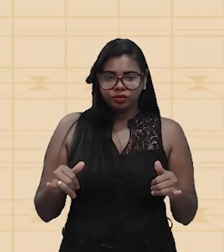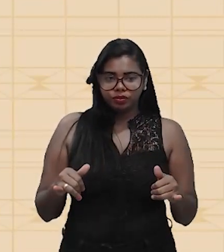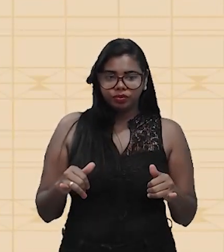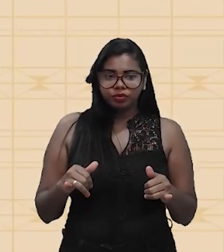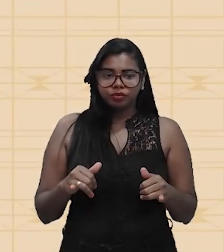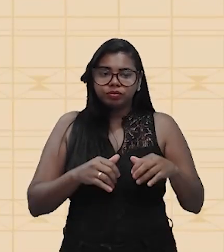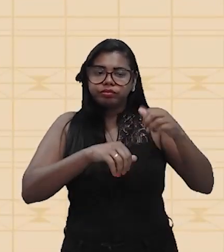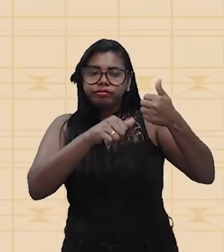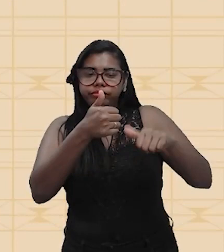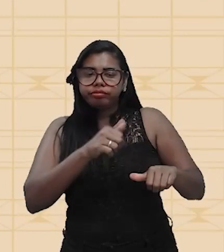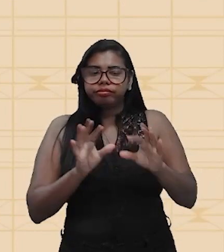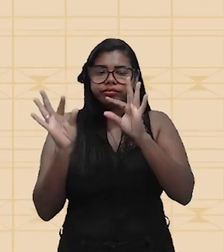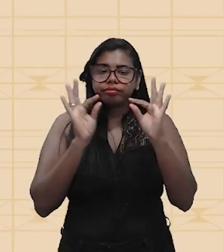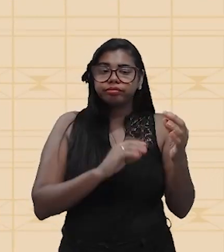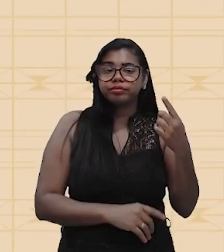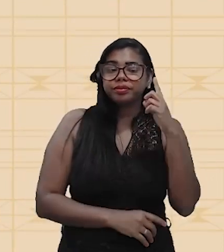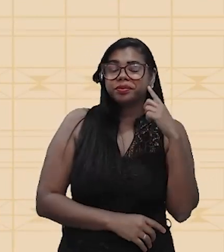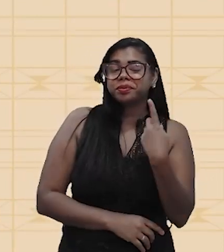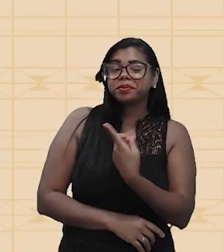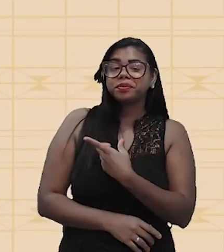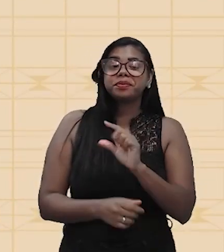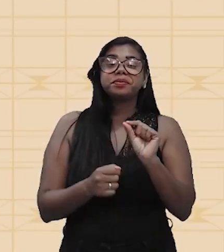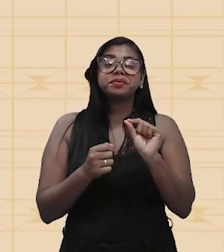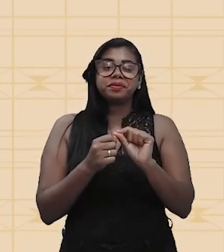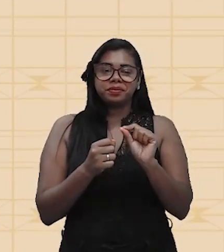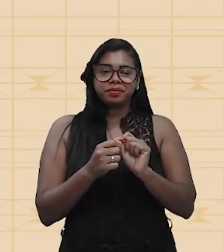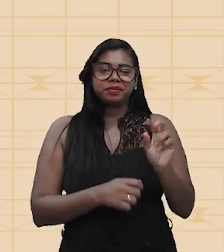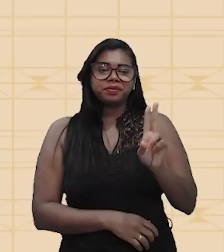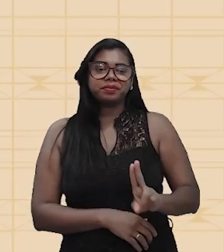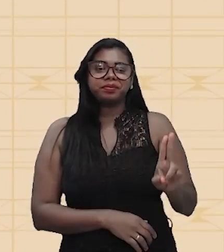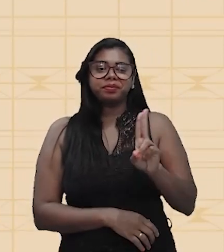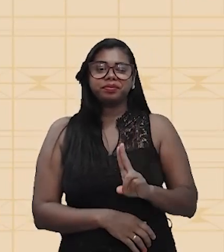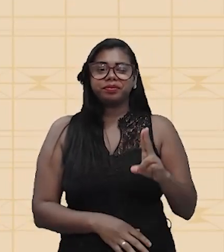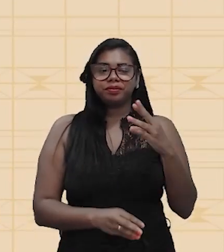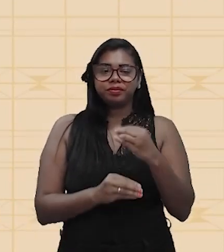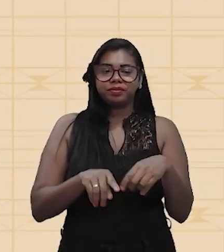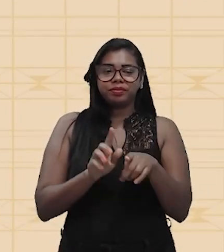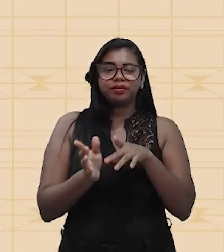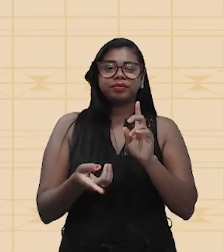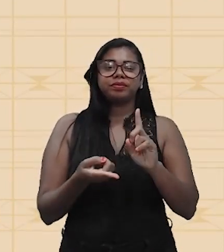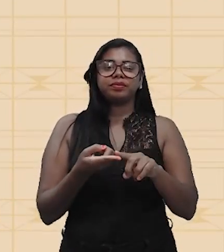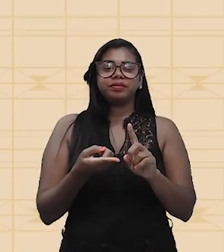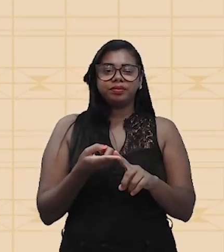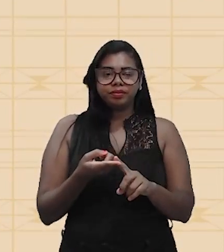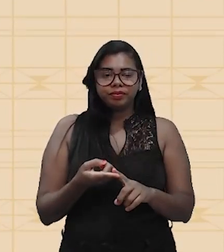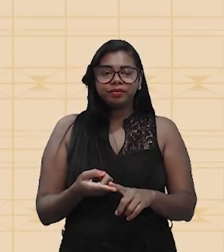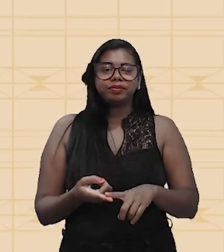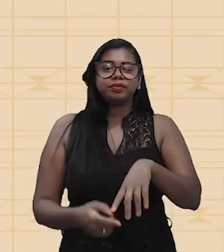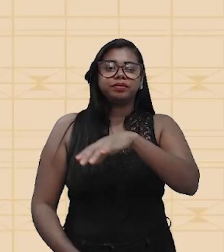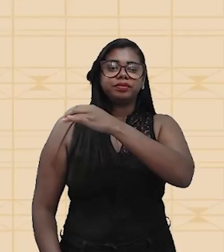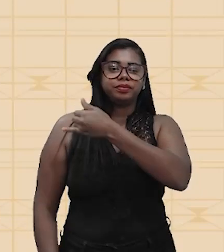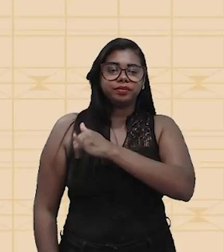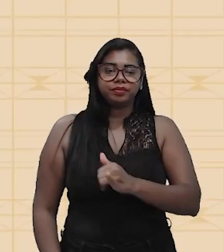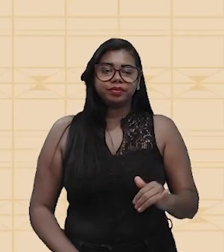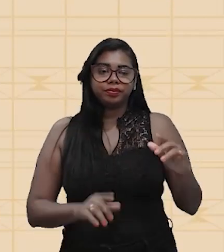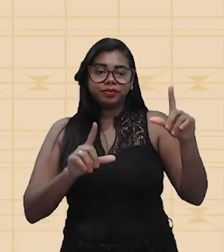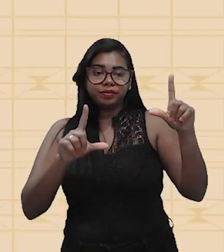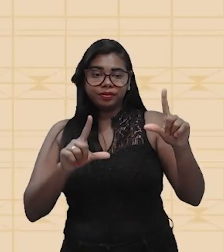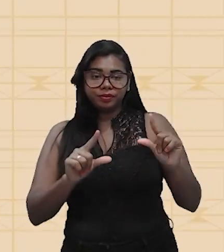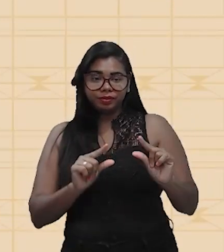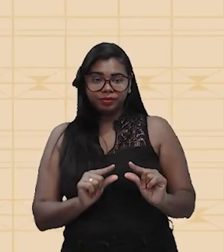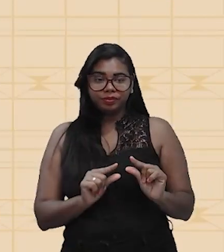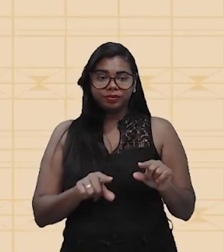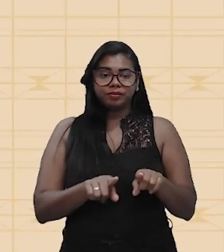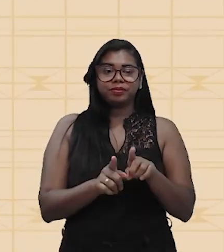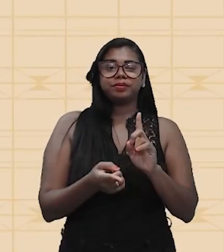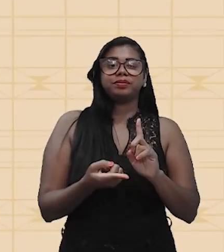danificar. Então, o que é que nós vamos fazer? Nós vamos utilizar os resistores para fazer com que essa corrente ela reduza a sua intensidade, para